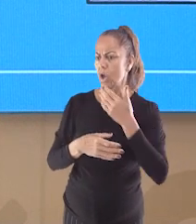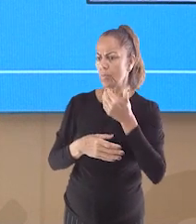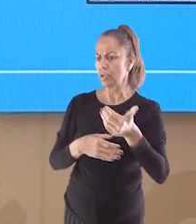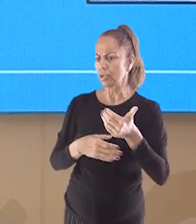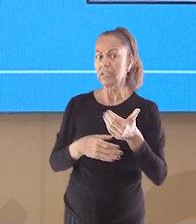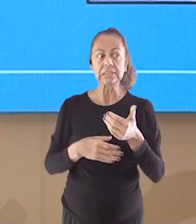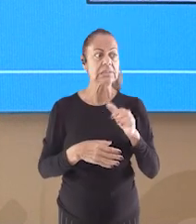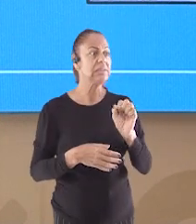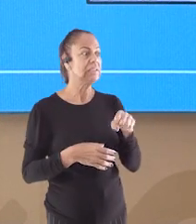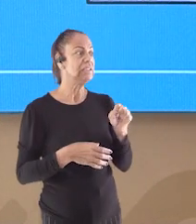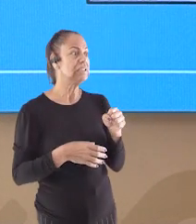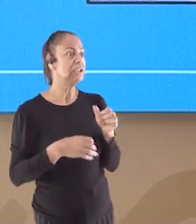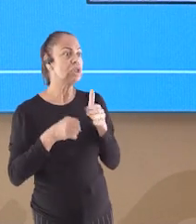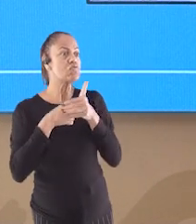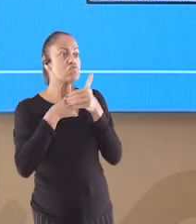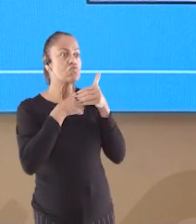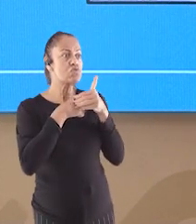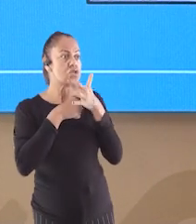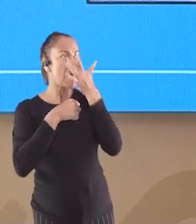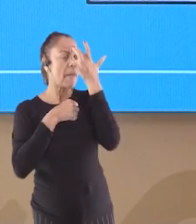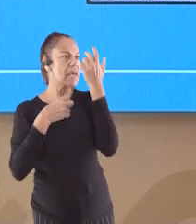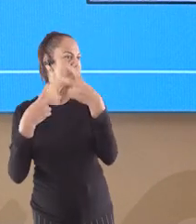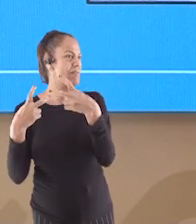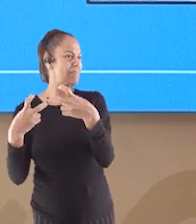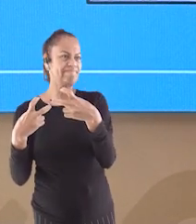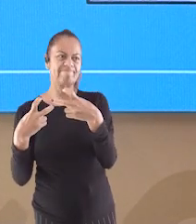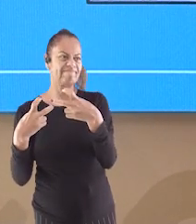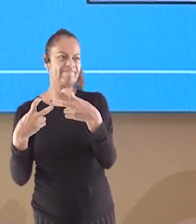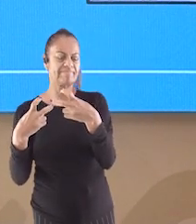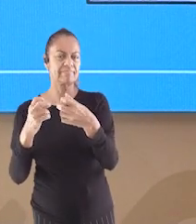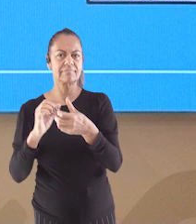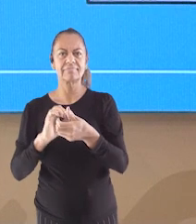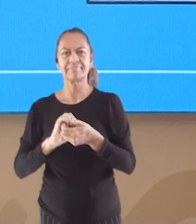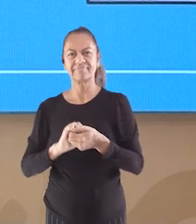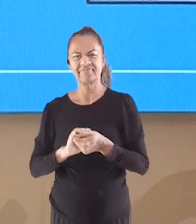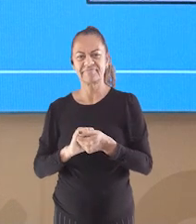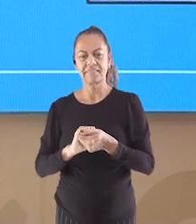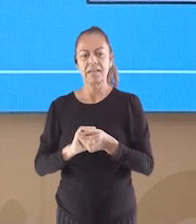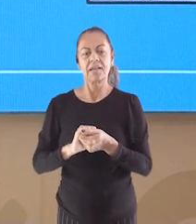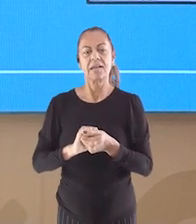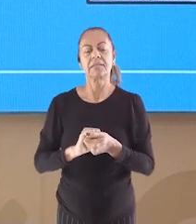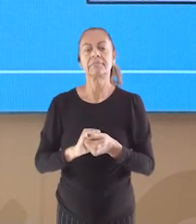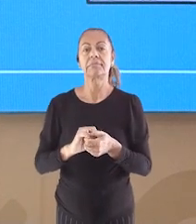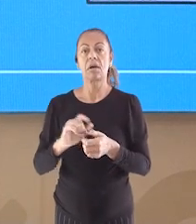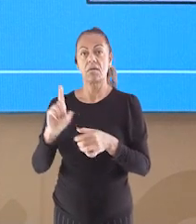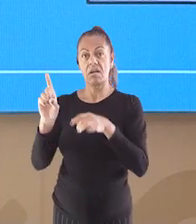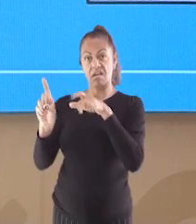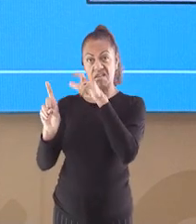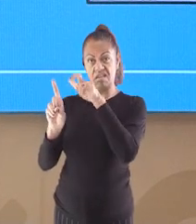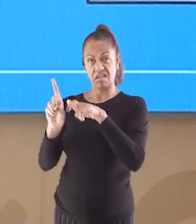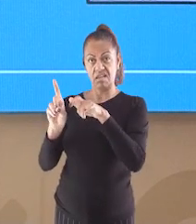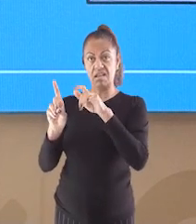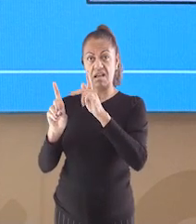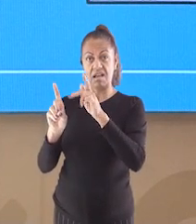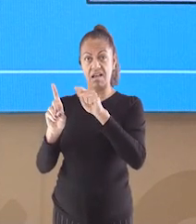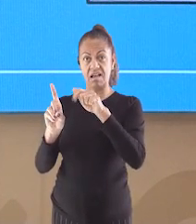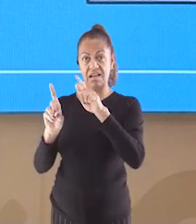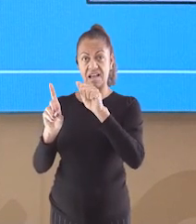pedi? Sim. Trouxe-a bem escondida aqui, para ninguém perceber. E aí, gostaram da